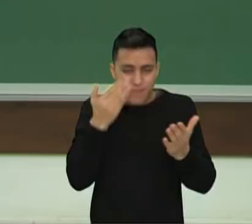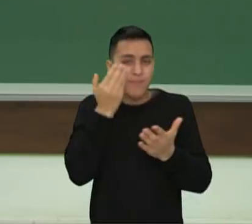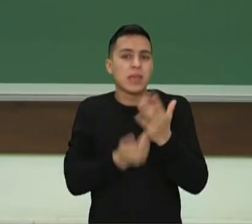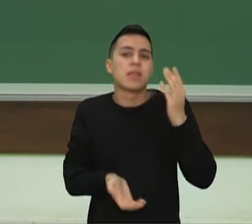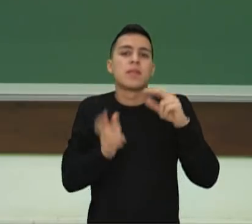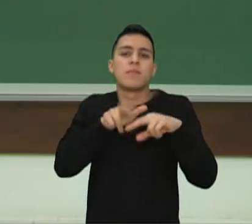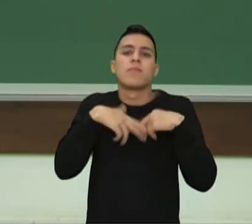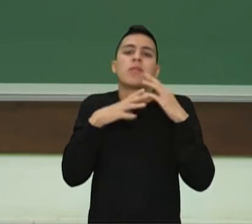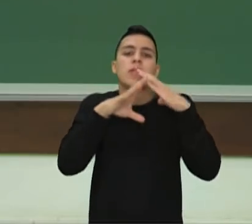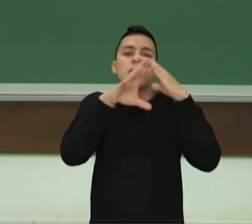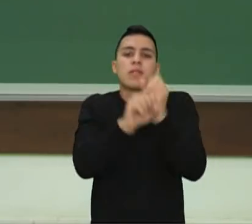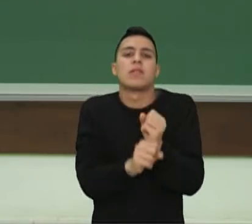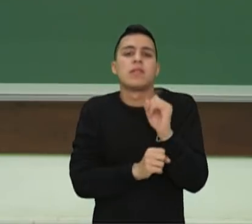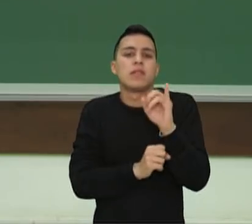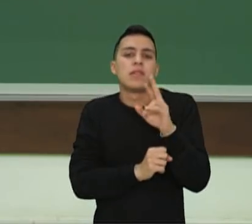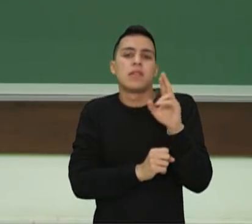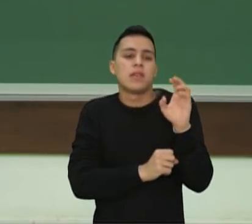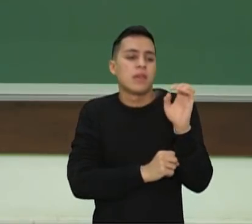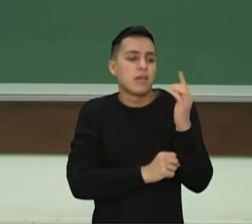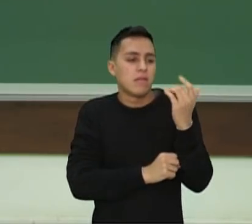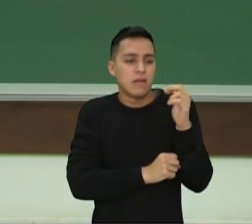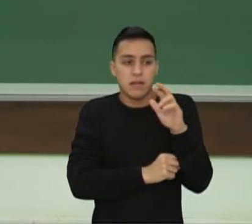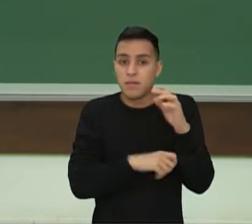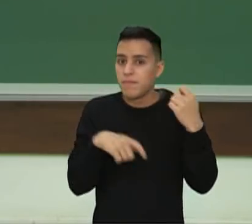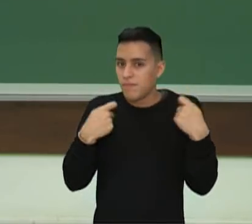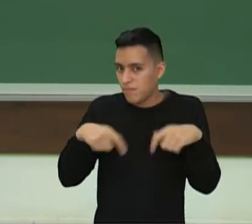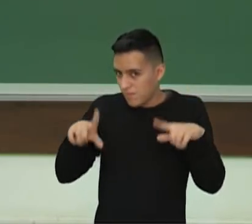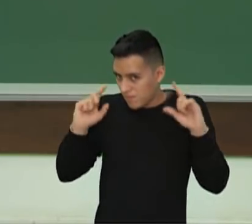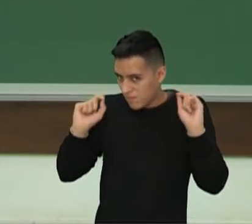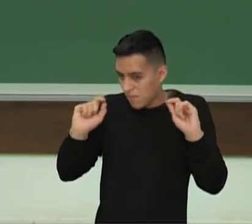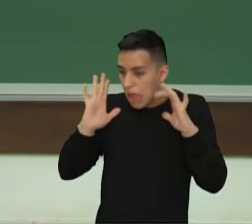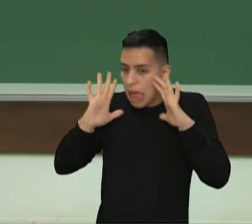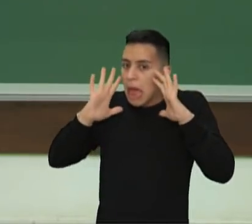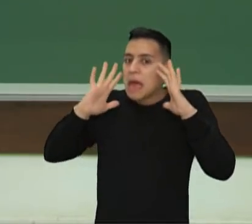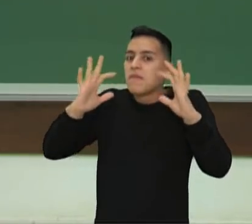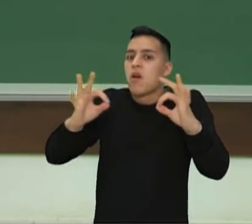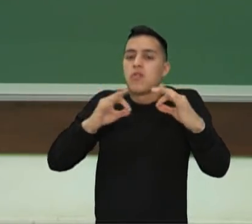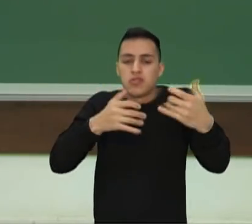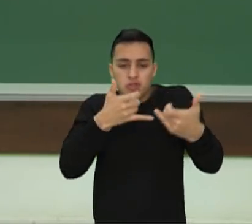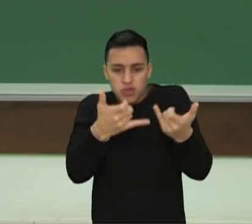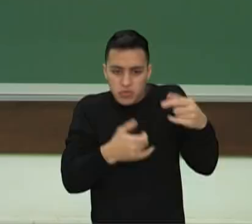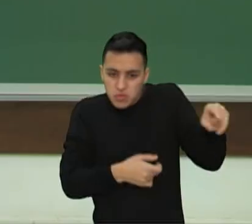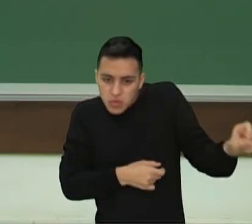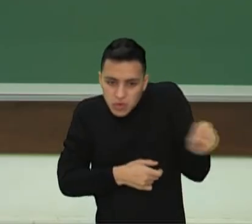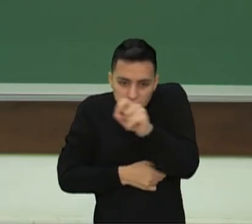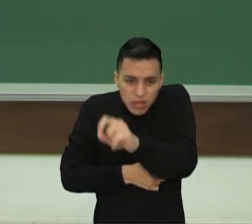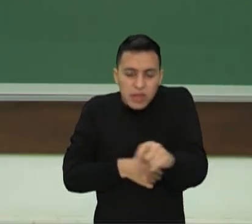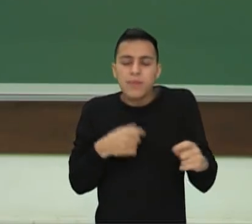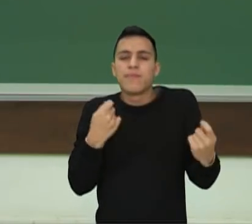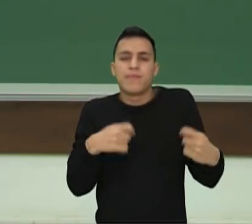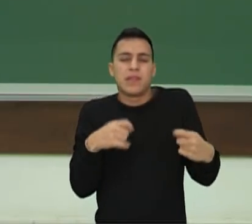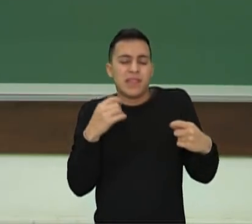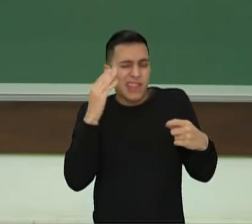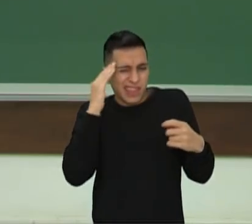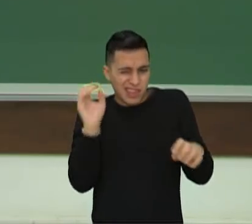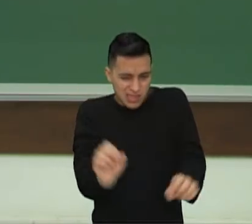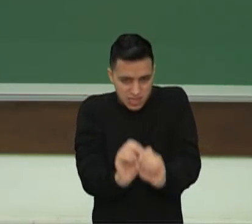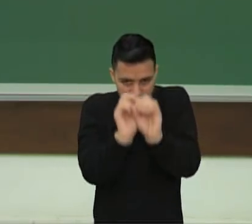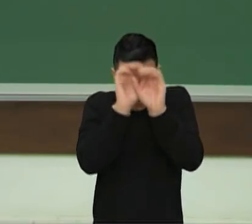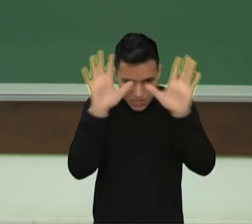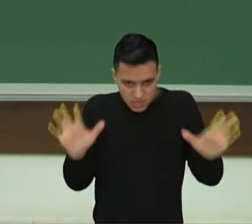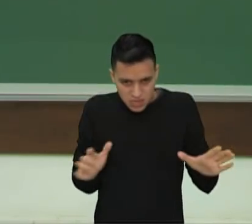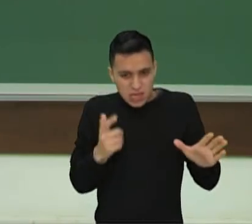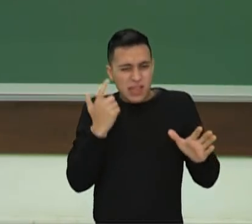por lances irregulares. Então, a gente tem que estar focado no jogo, tem que entender bem mesmo